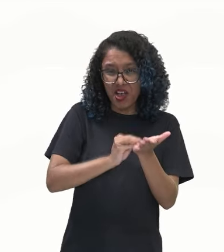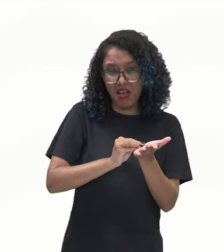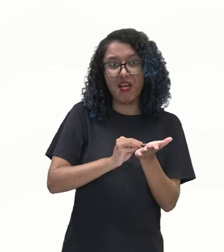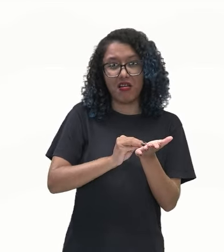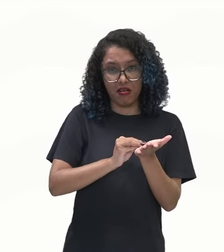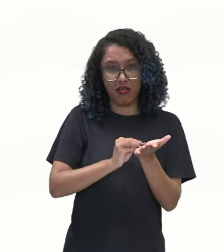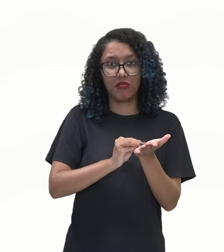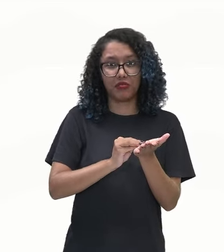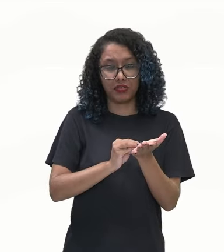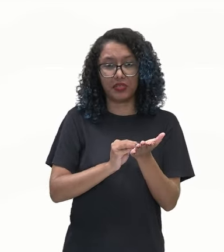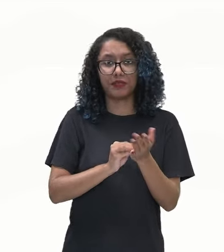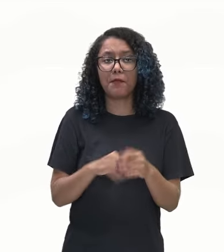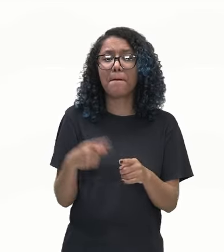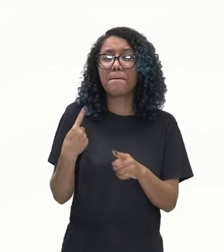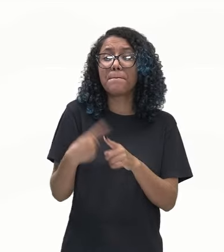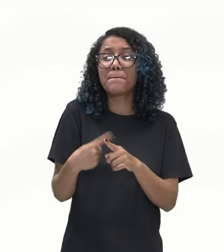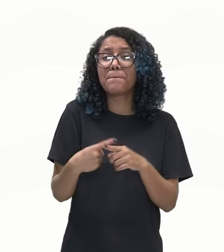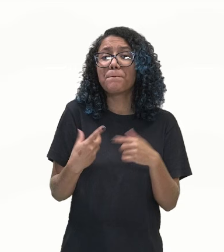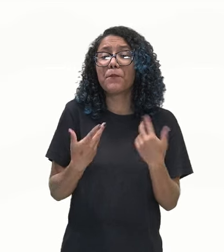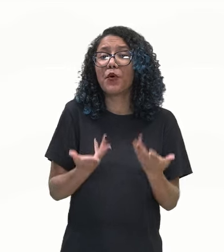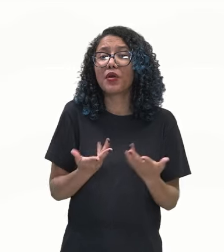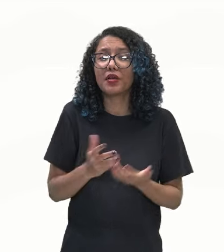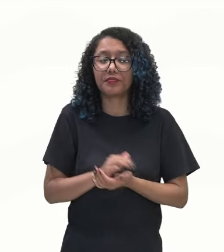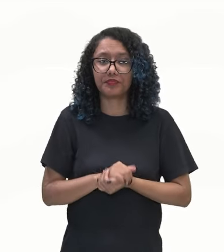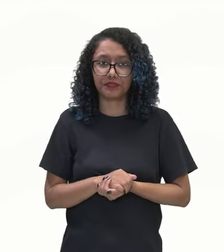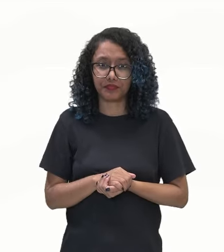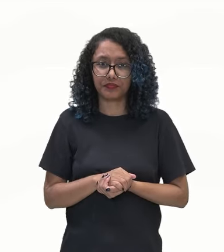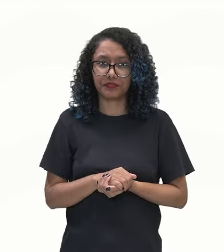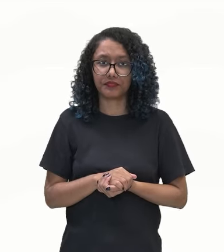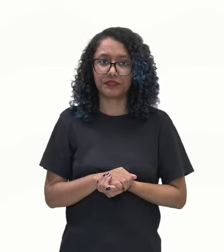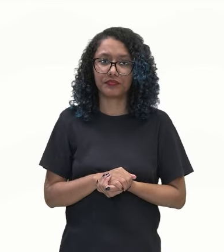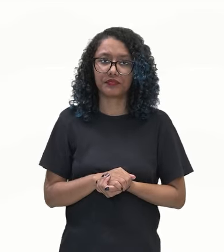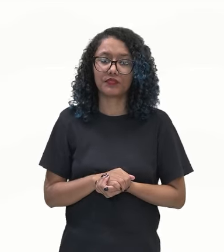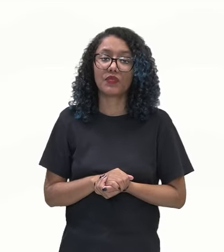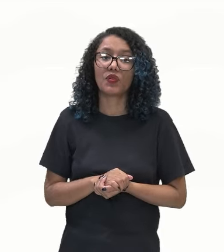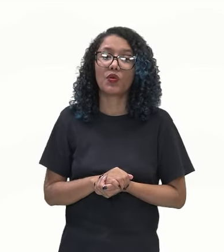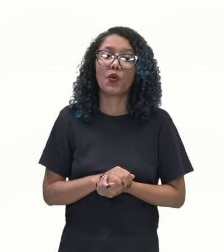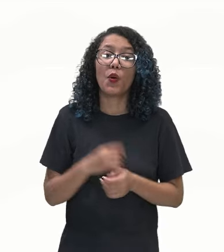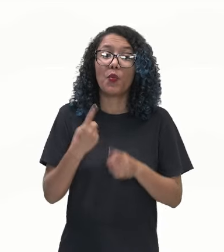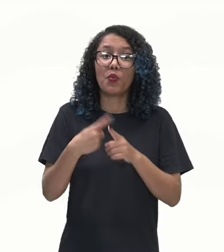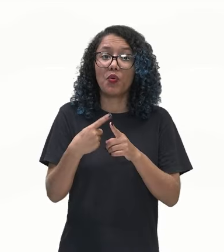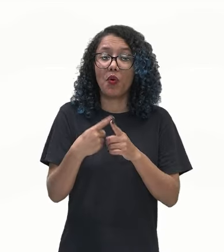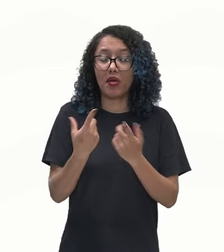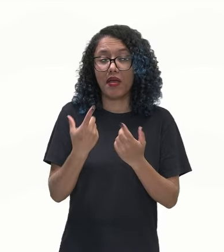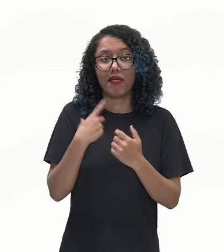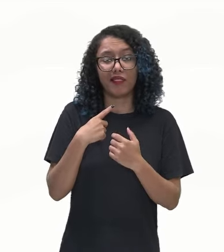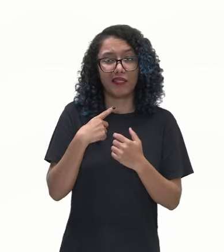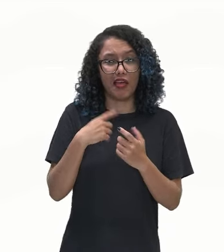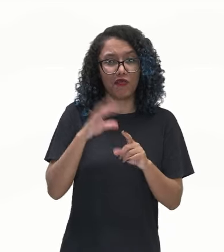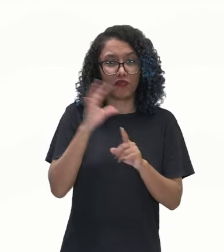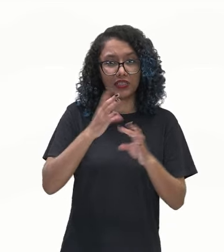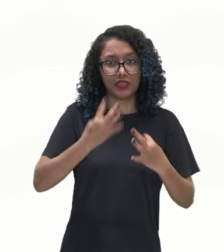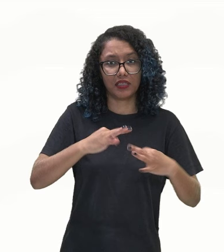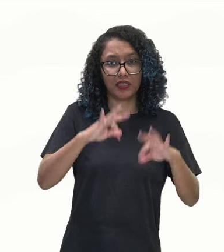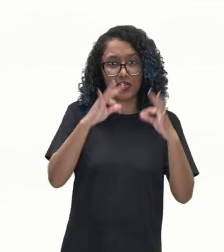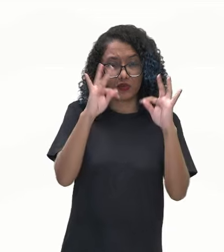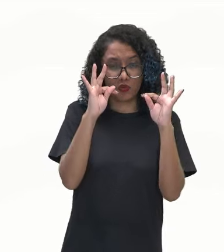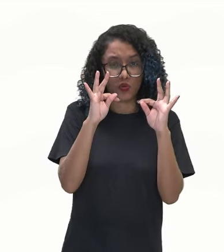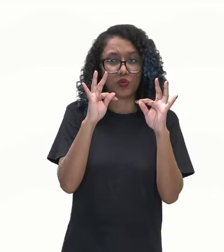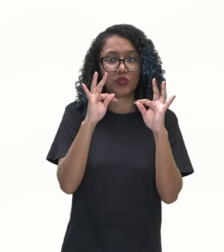to, quer dizer, por causa de, né, se dá através de technology and urban living leads, né, a